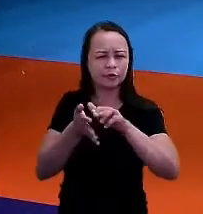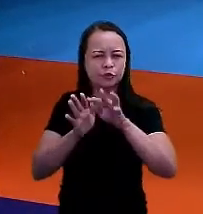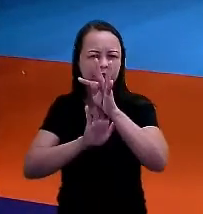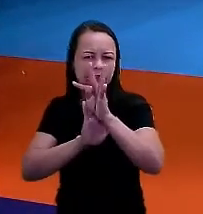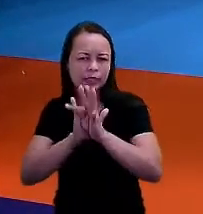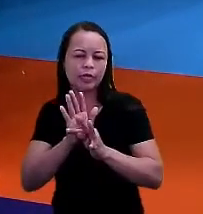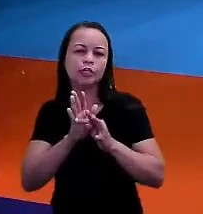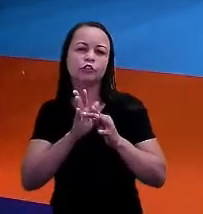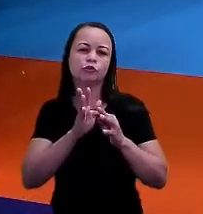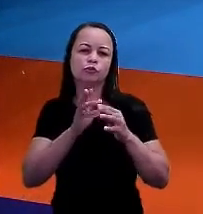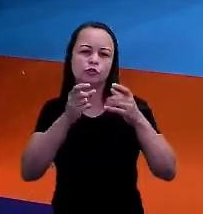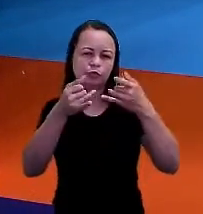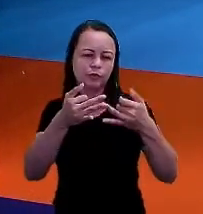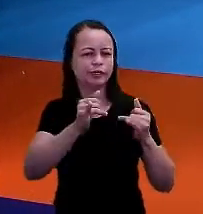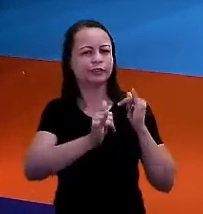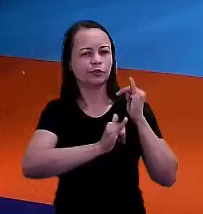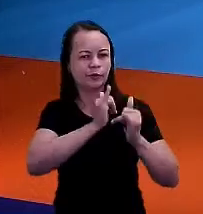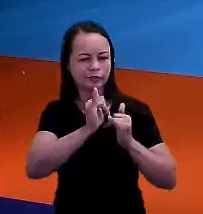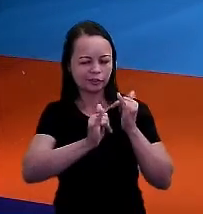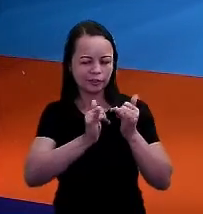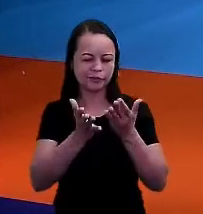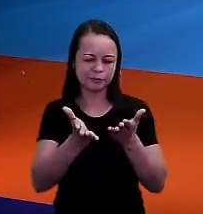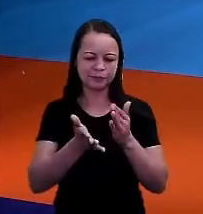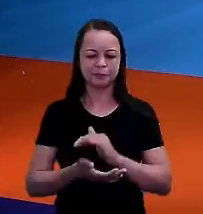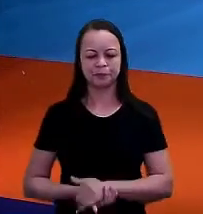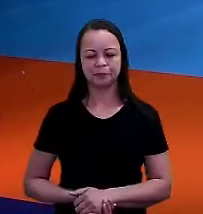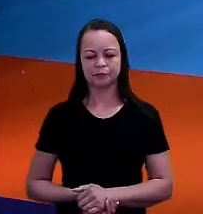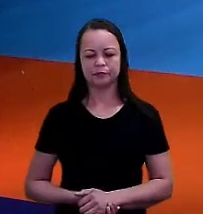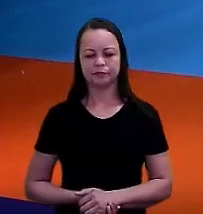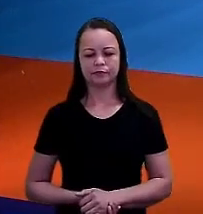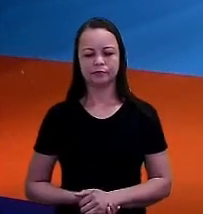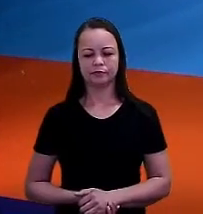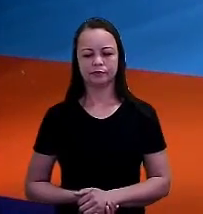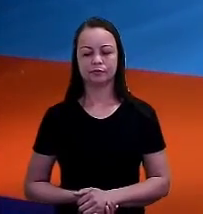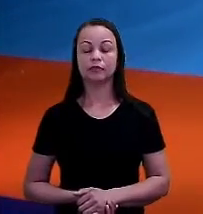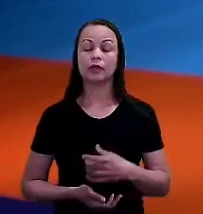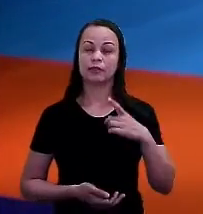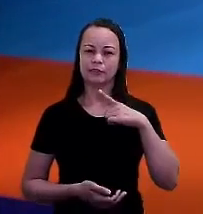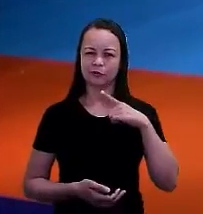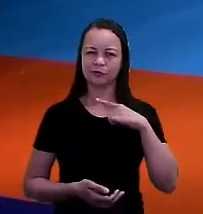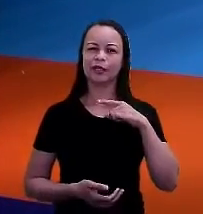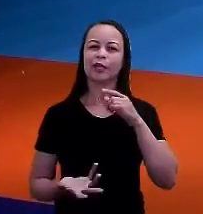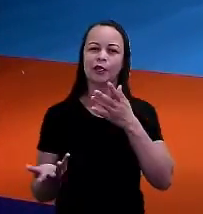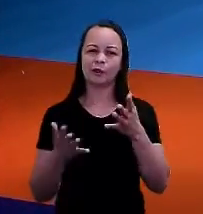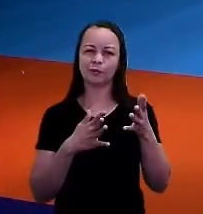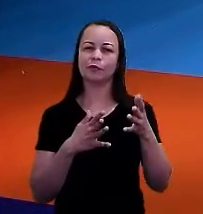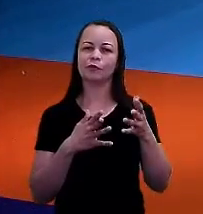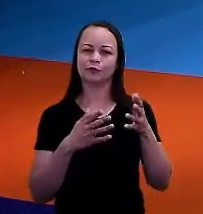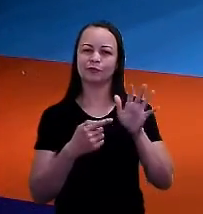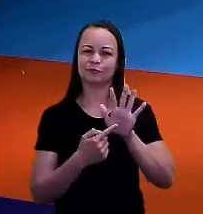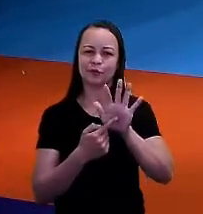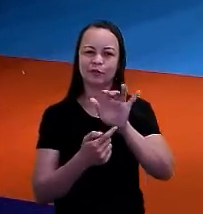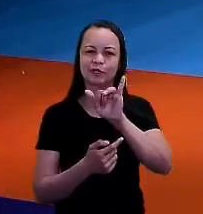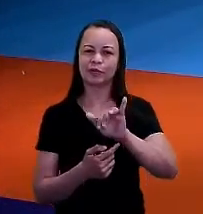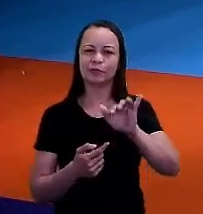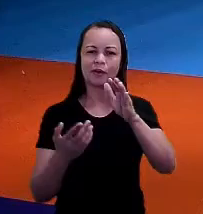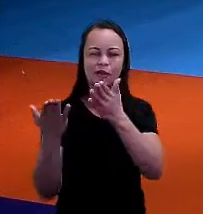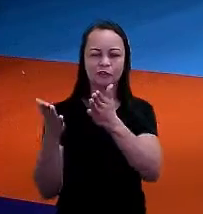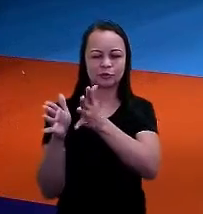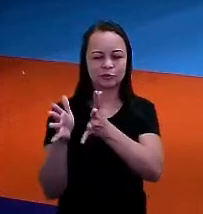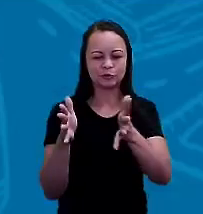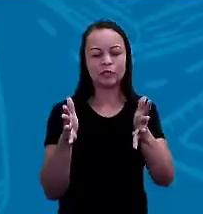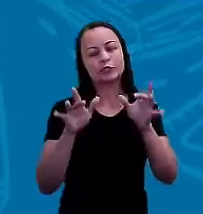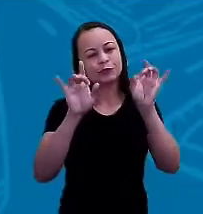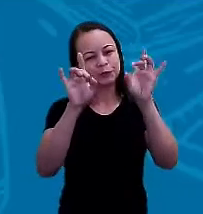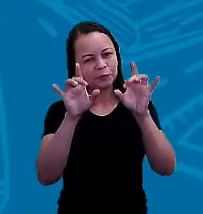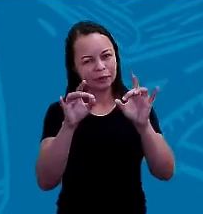lendas, tá certo? Então vamos lá. Aqui a gente tem a nossa abertura da nossa aula do especial,